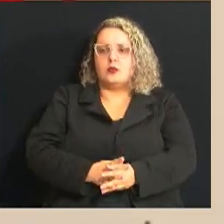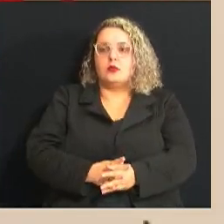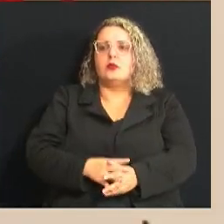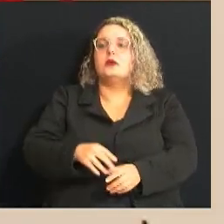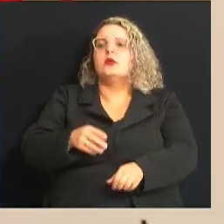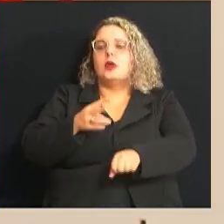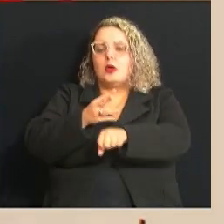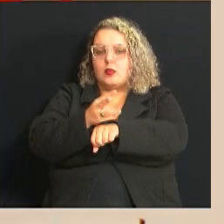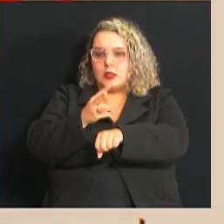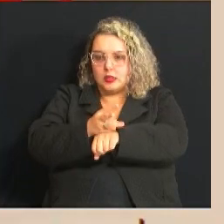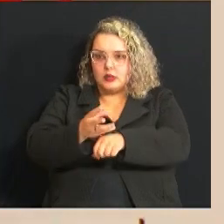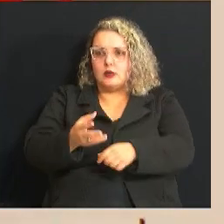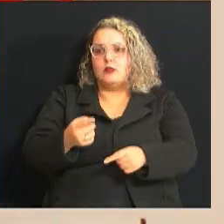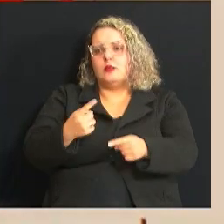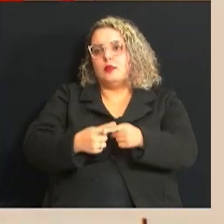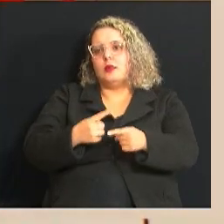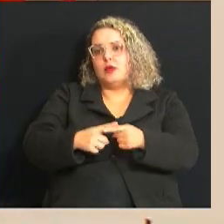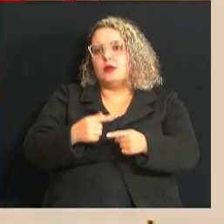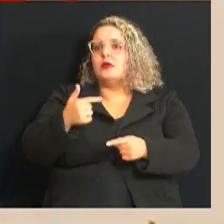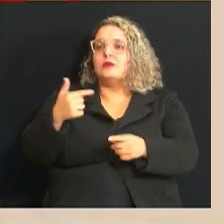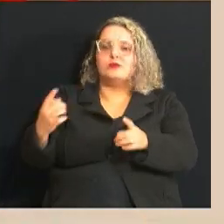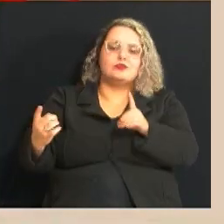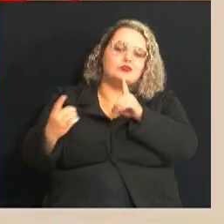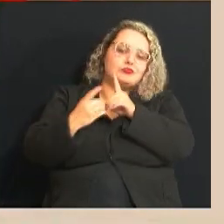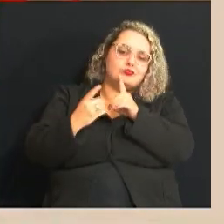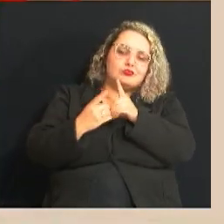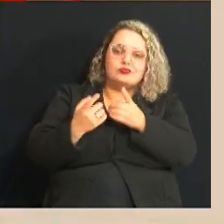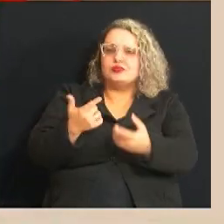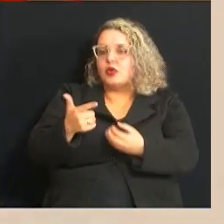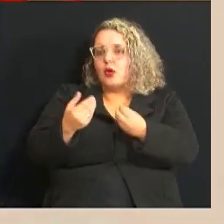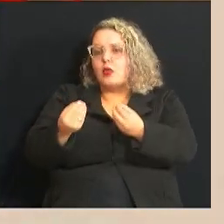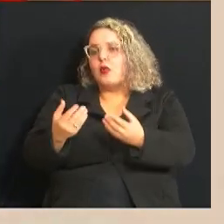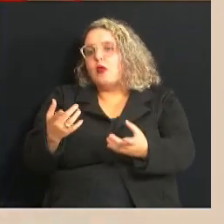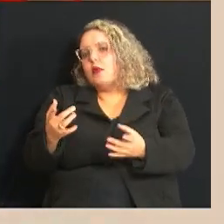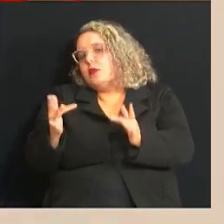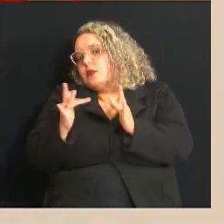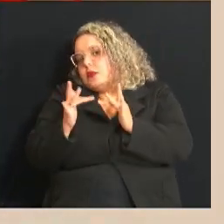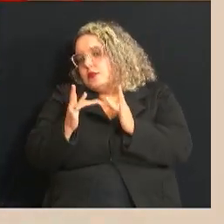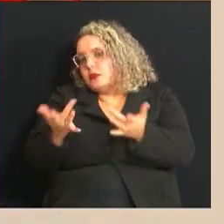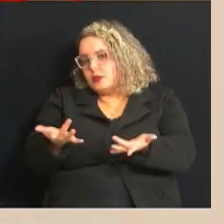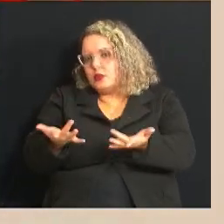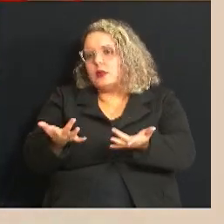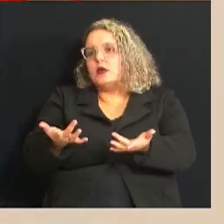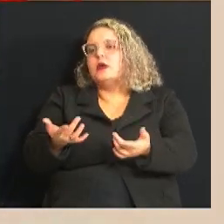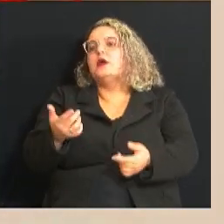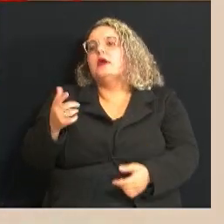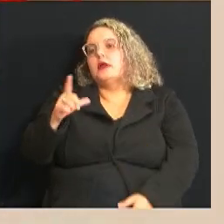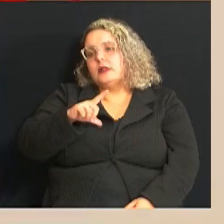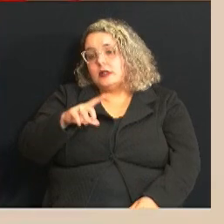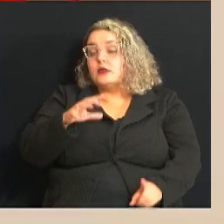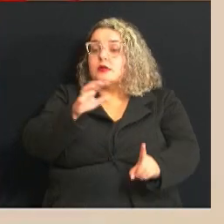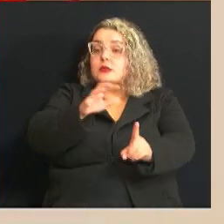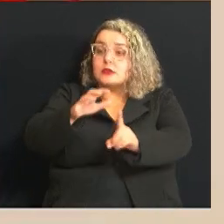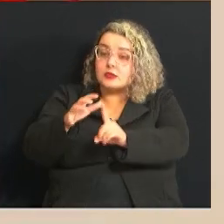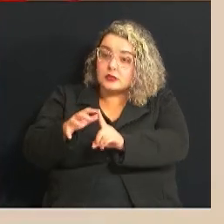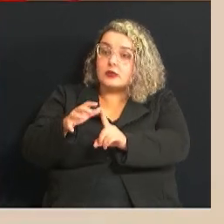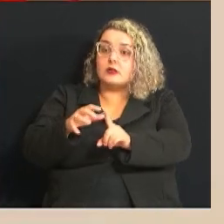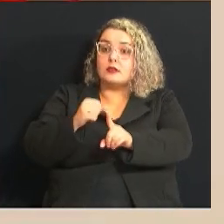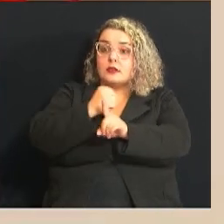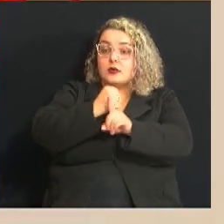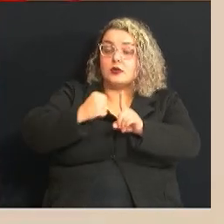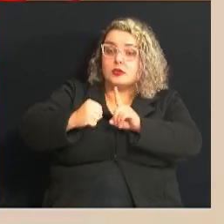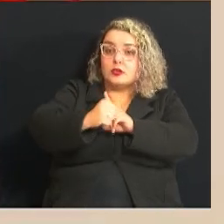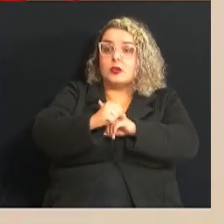WhatsApp, porque a gente não podia estar próximo, e a gente continua tendo esse impacto social. Bom, qual idade, então? A partir